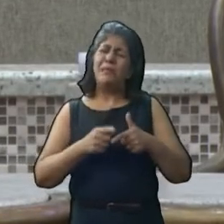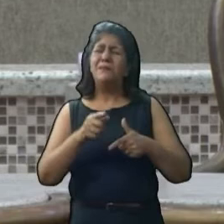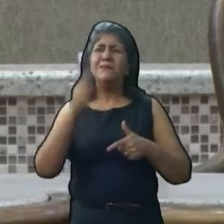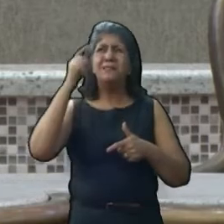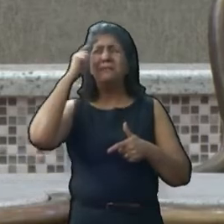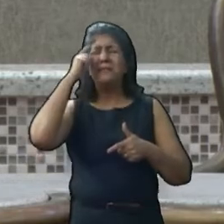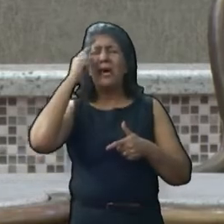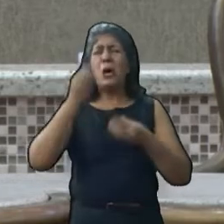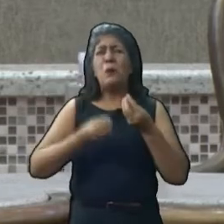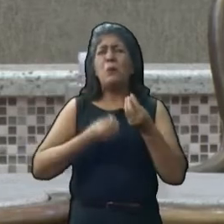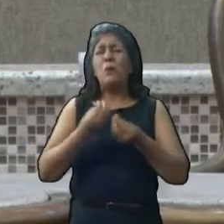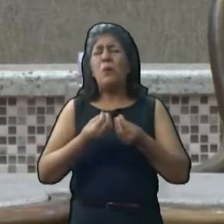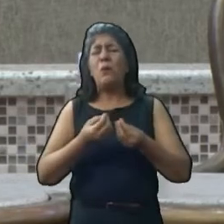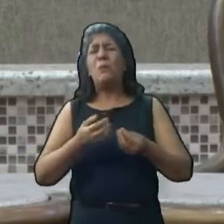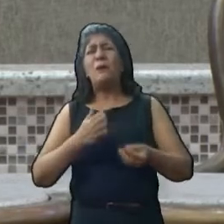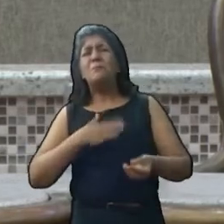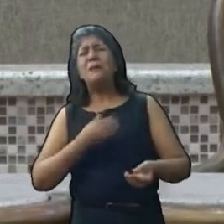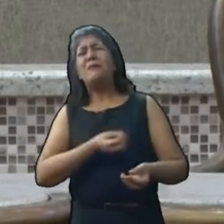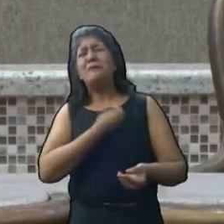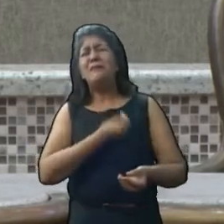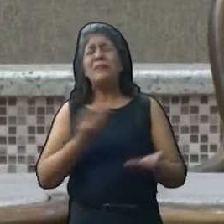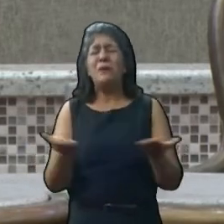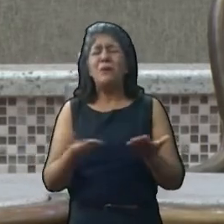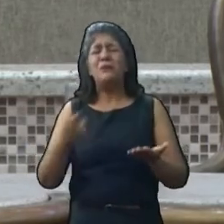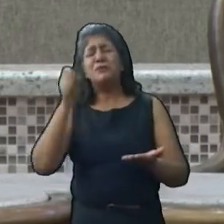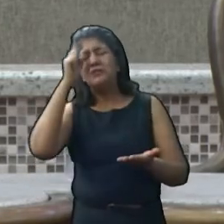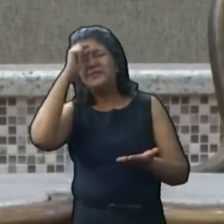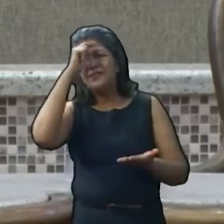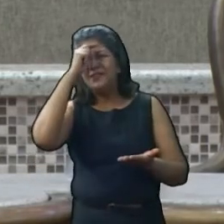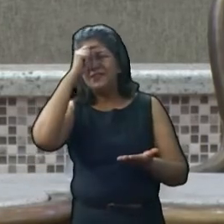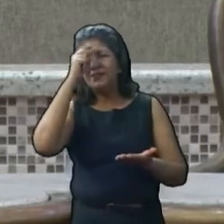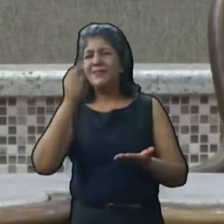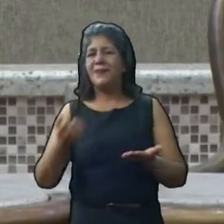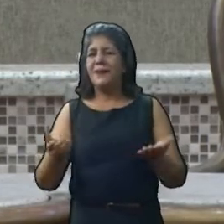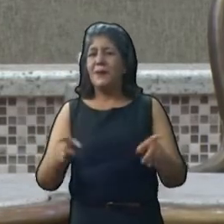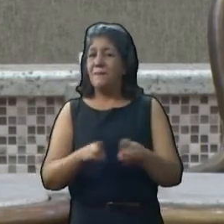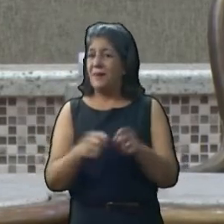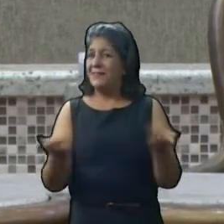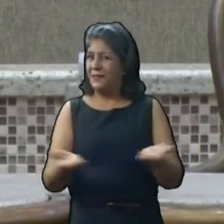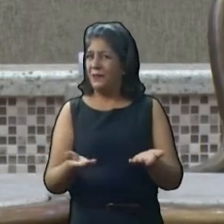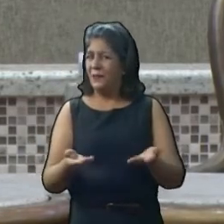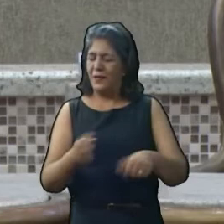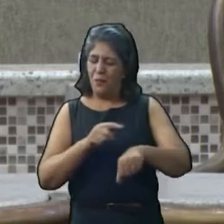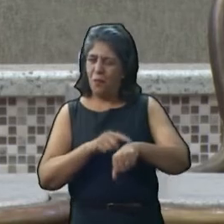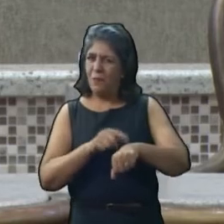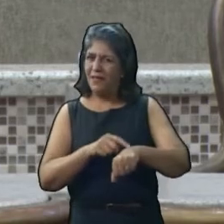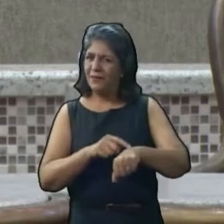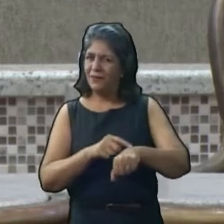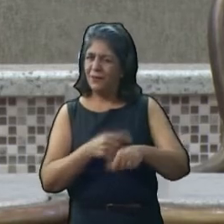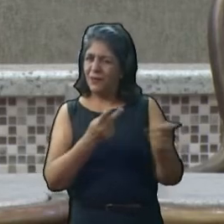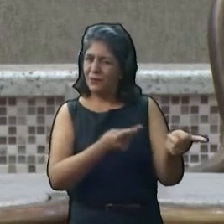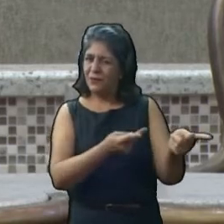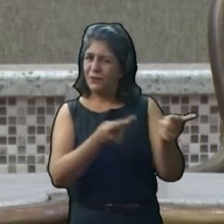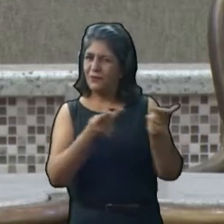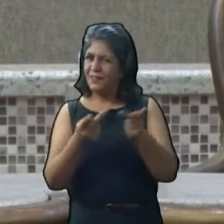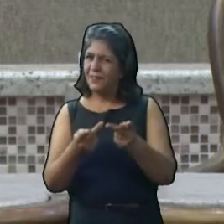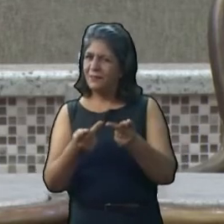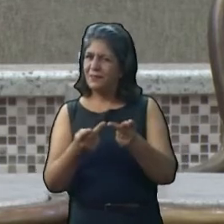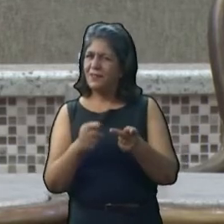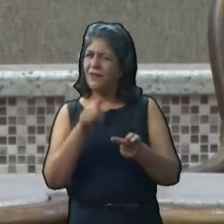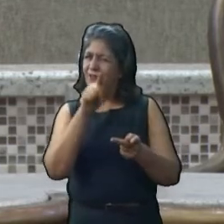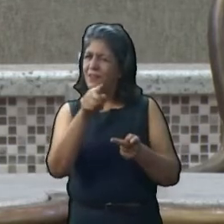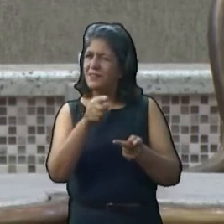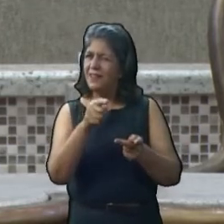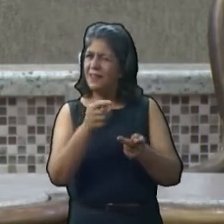por ventura você esteja vivendo o vivenciando eu quero que você entregue tudo isso agora no altar do senhor e